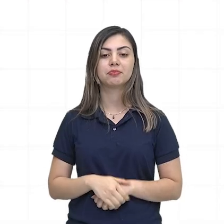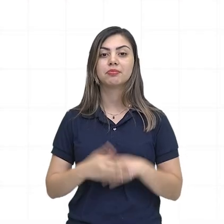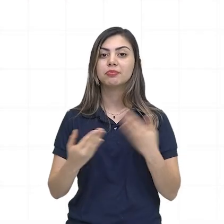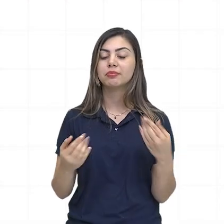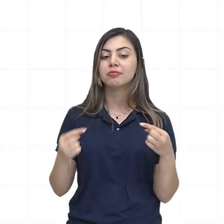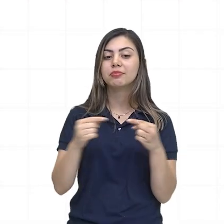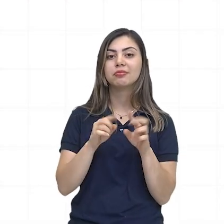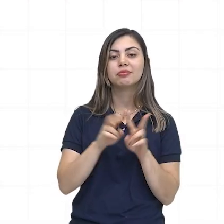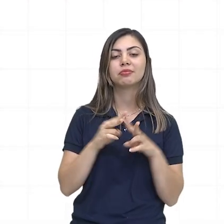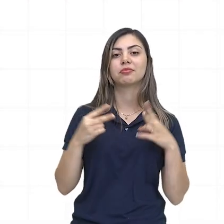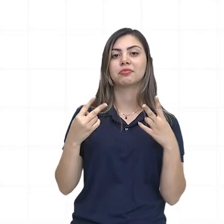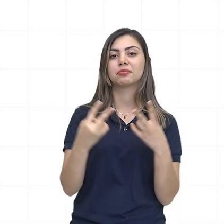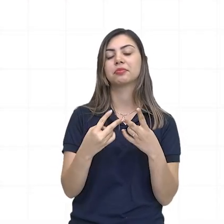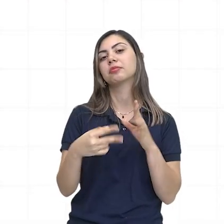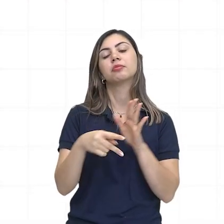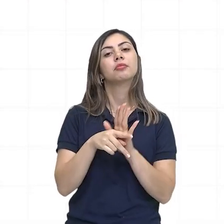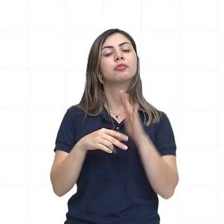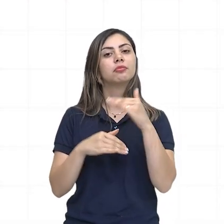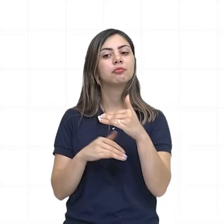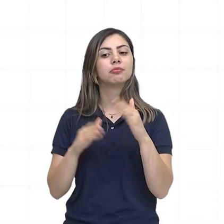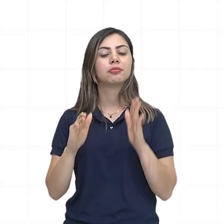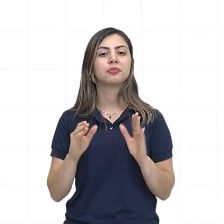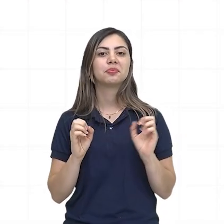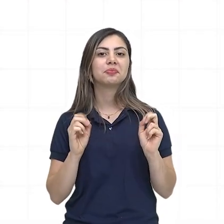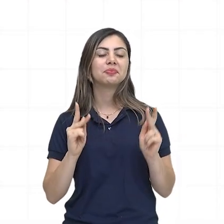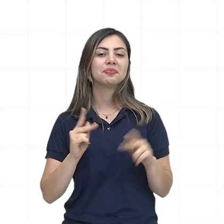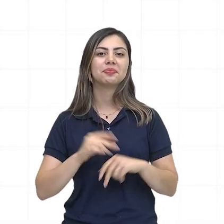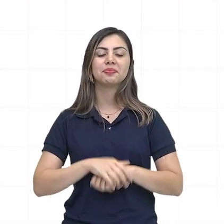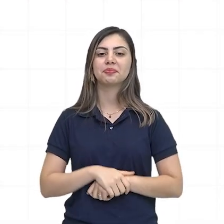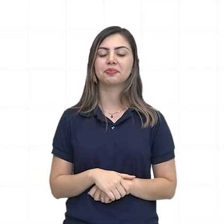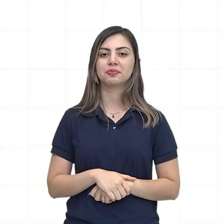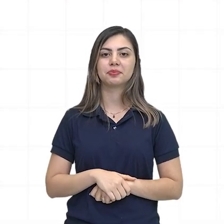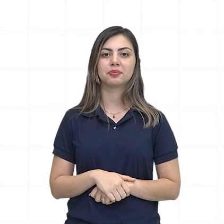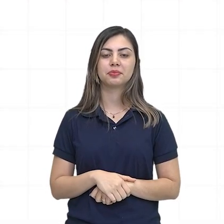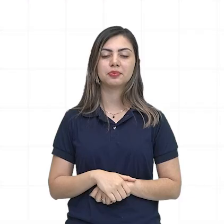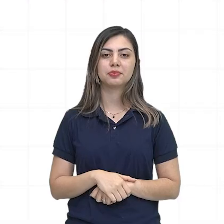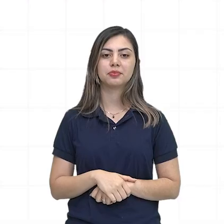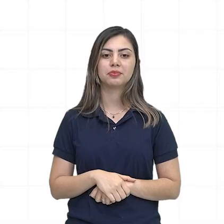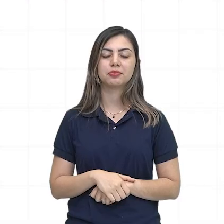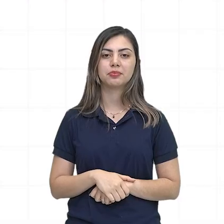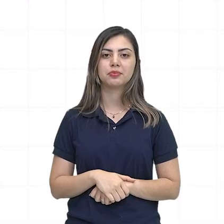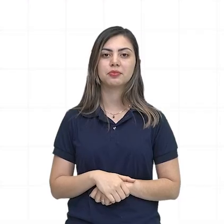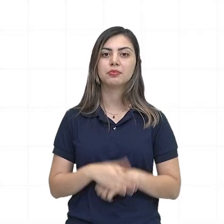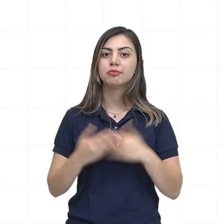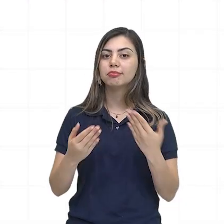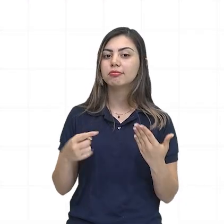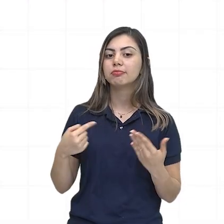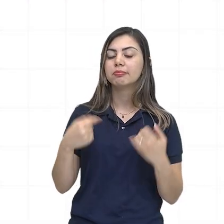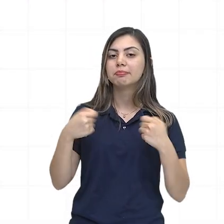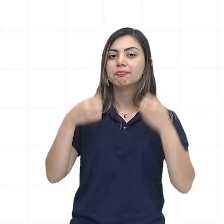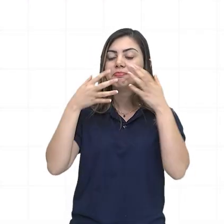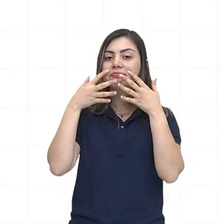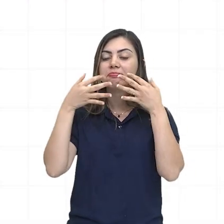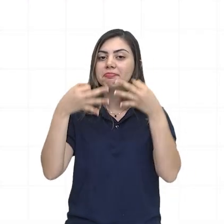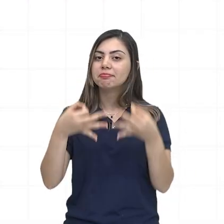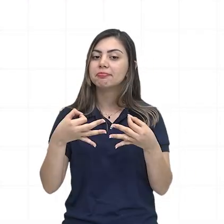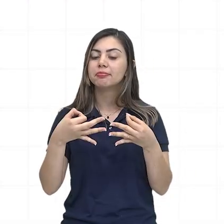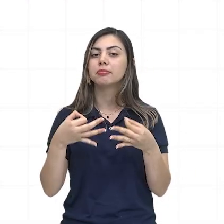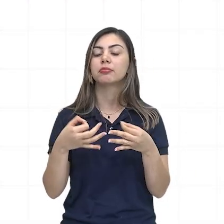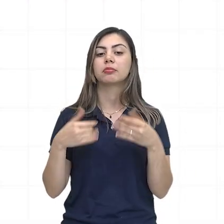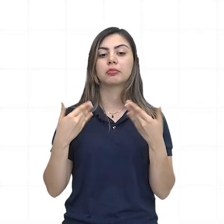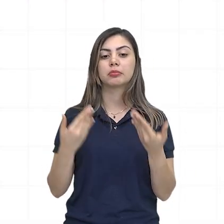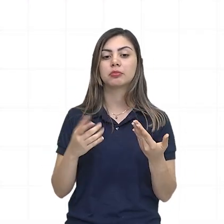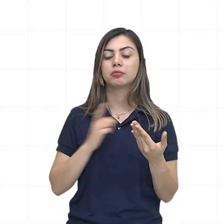o volume do cubo. Beleza, meu povo? Então, observar bem que quando você está diante de